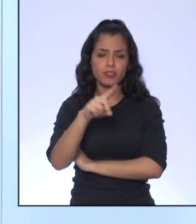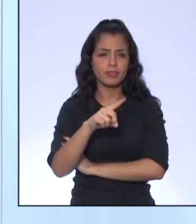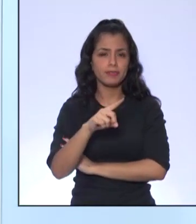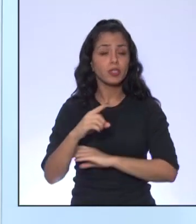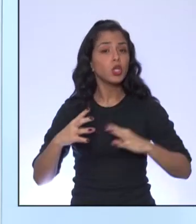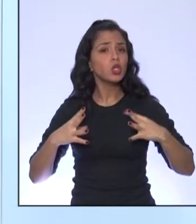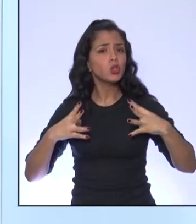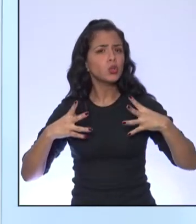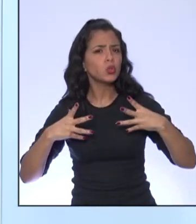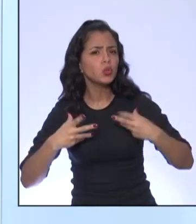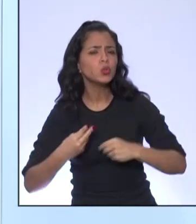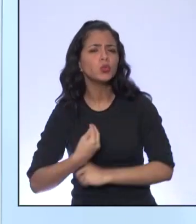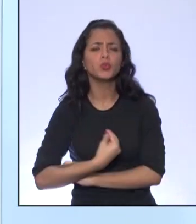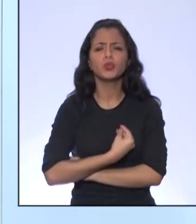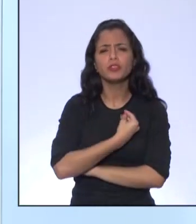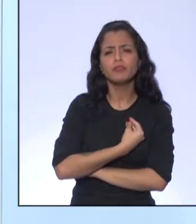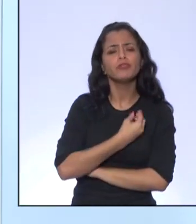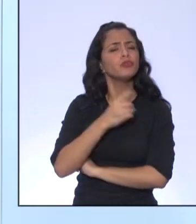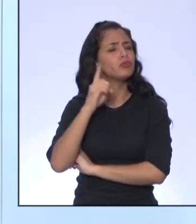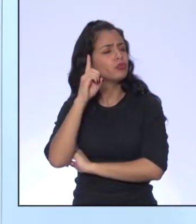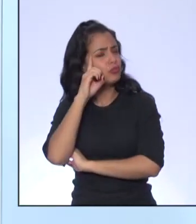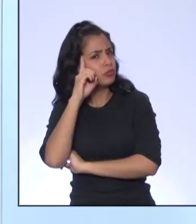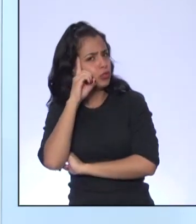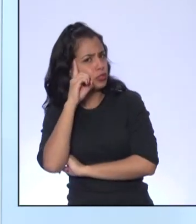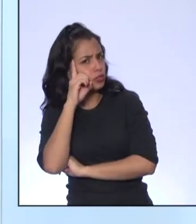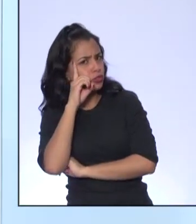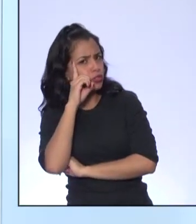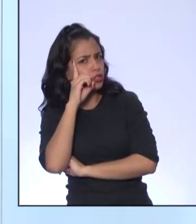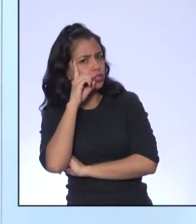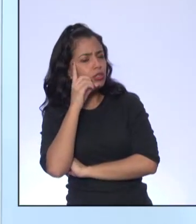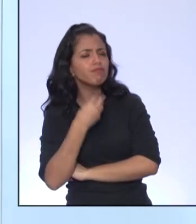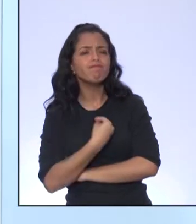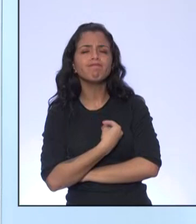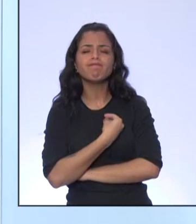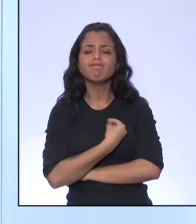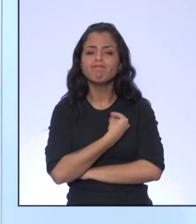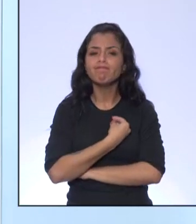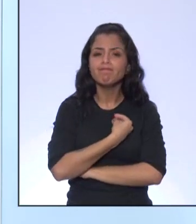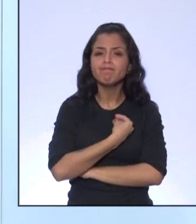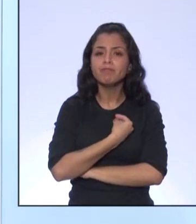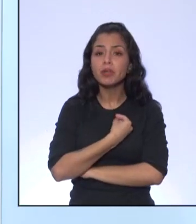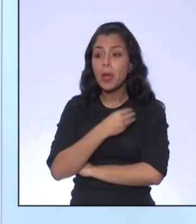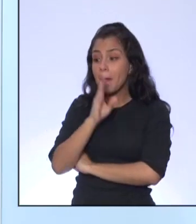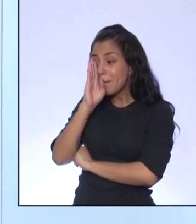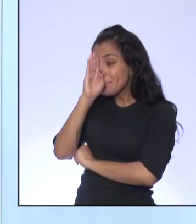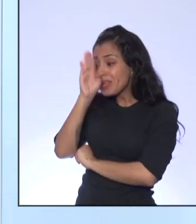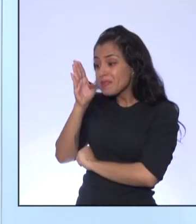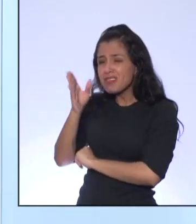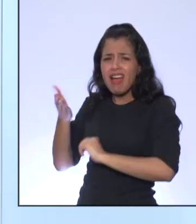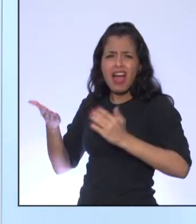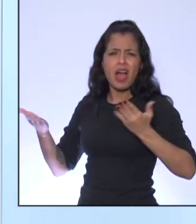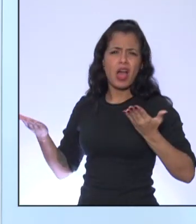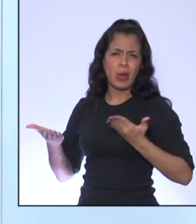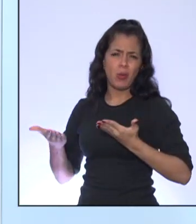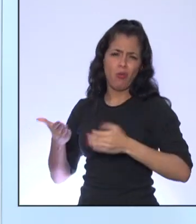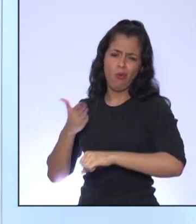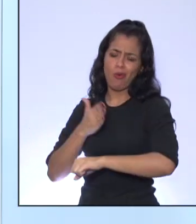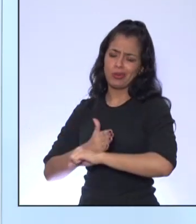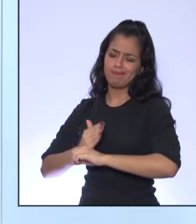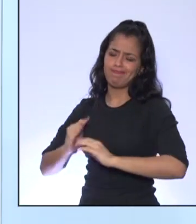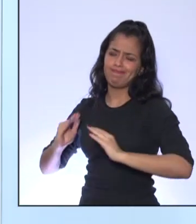passam no dia a dia, em tudo que vocês vivenciam, principalmente nesse momento tão